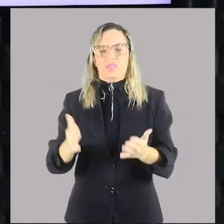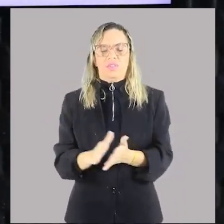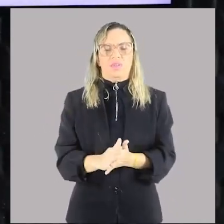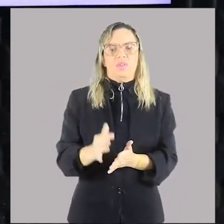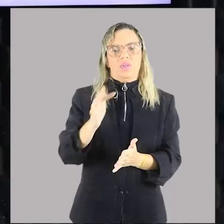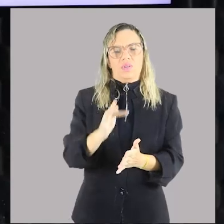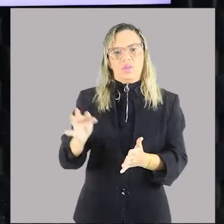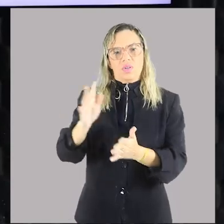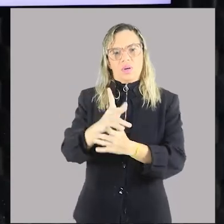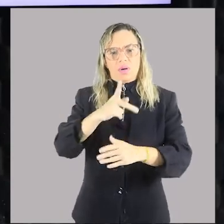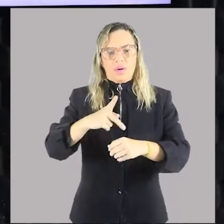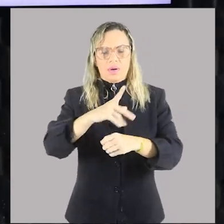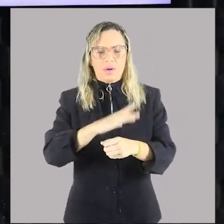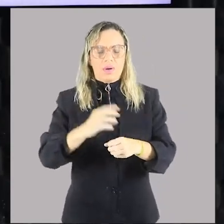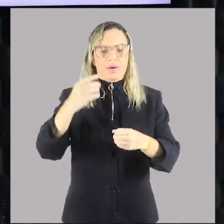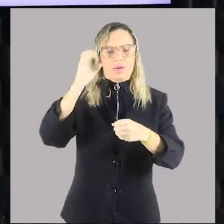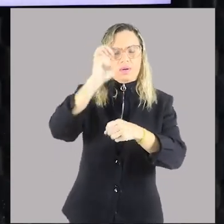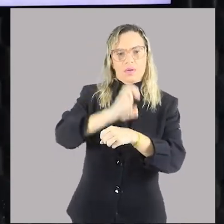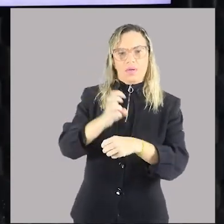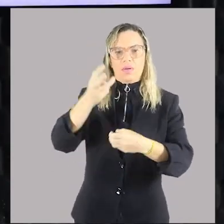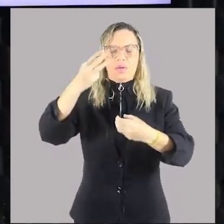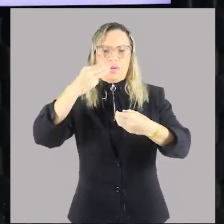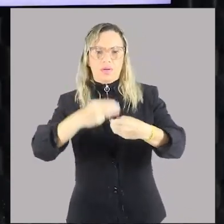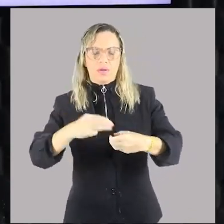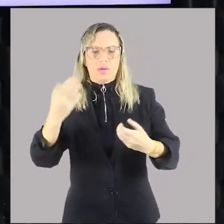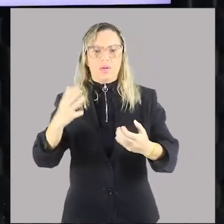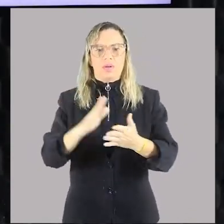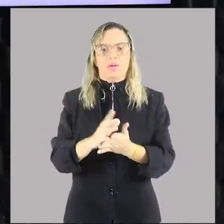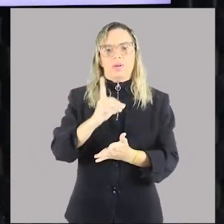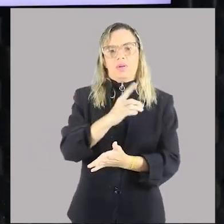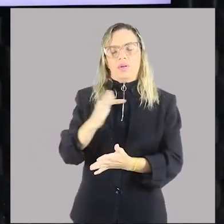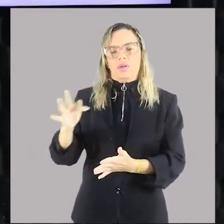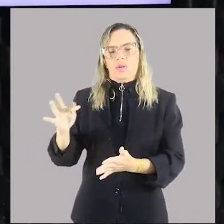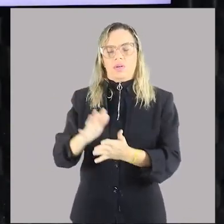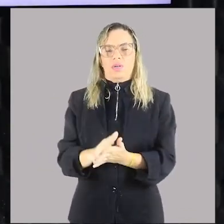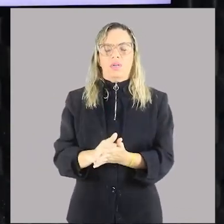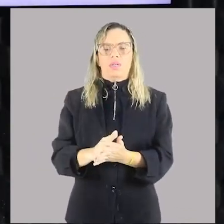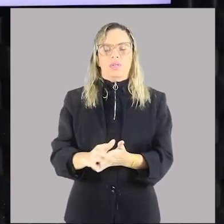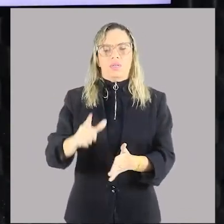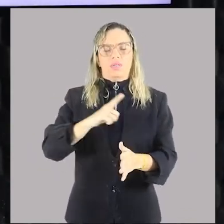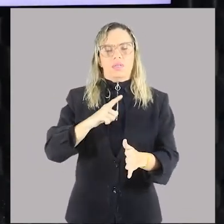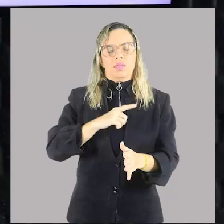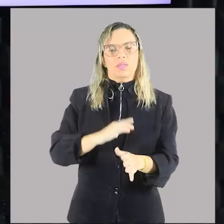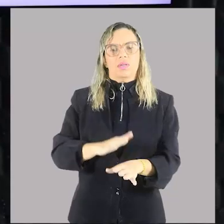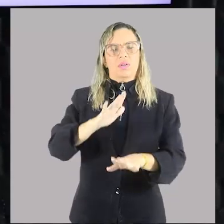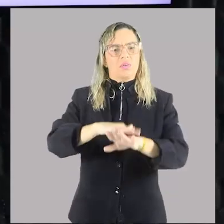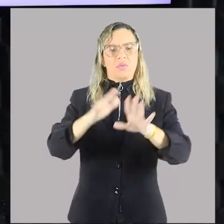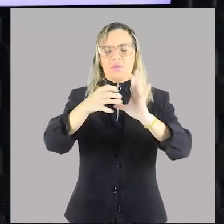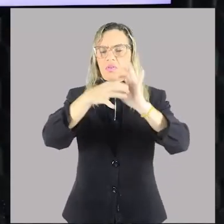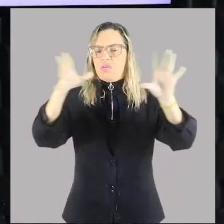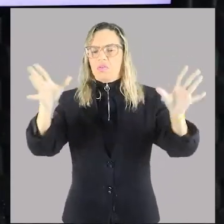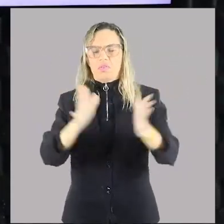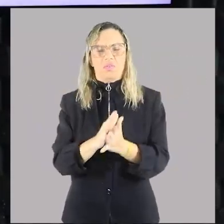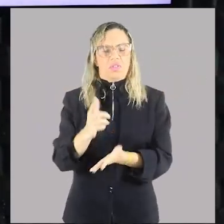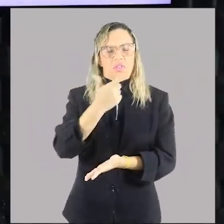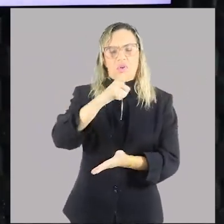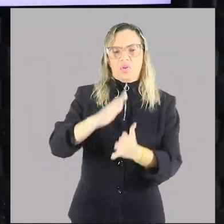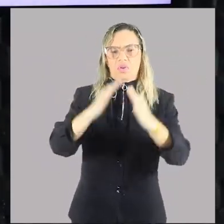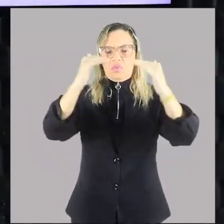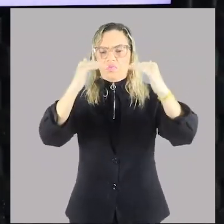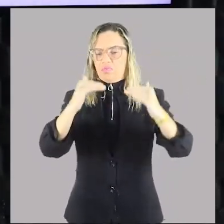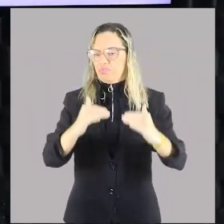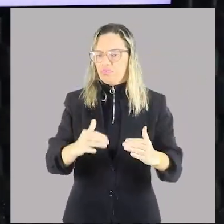o Estado, o DF e o município têm autonomia e não tem hierarquia entre a União e os estados e